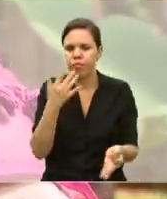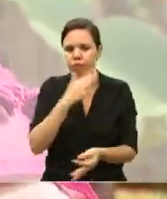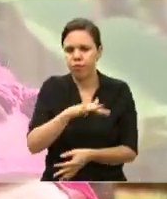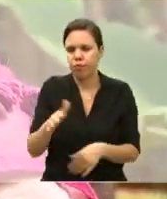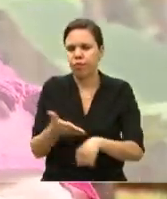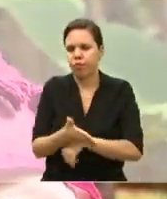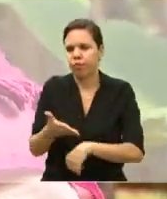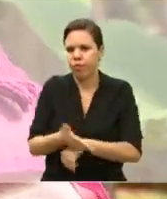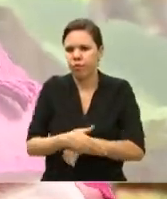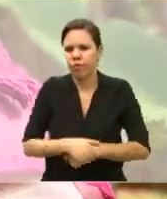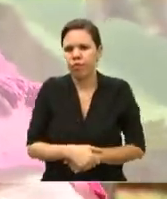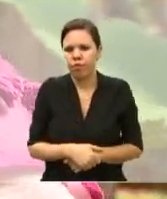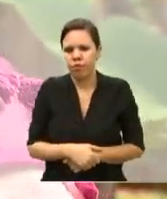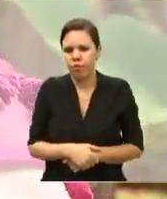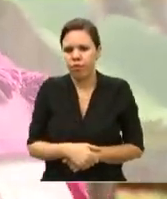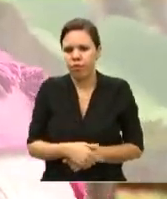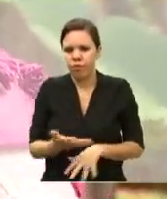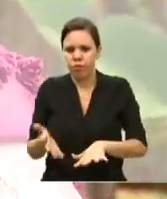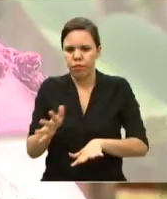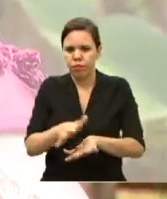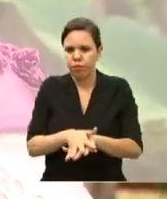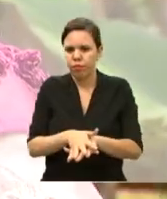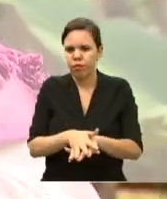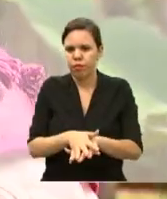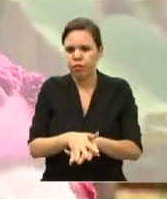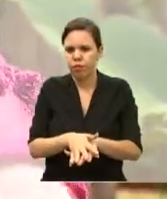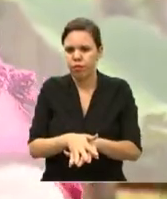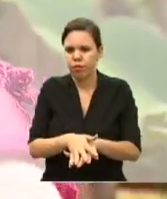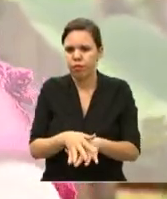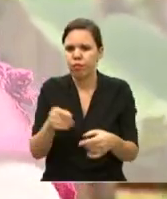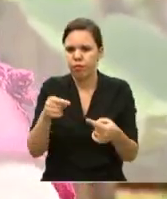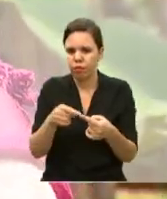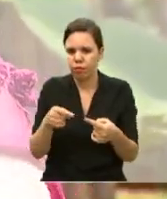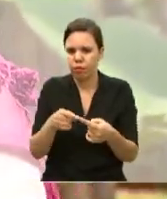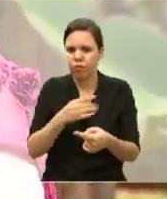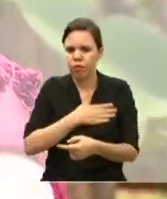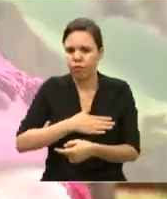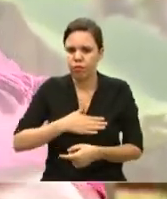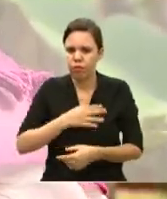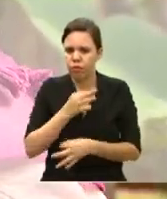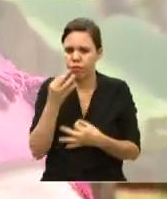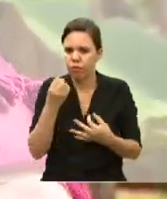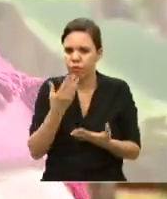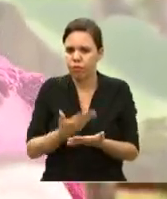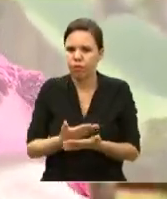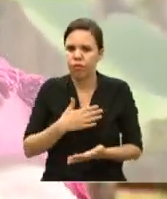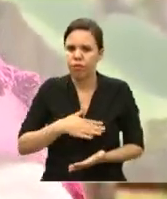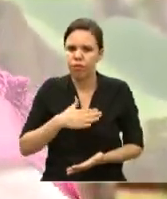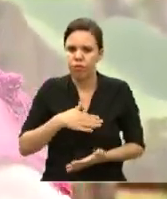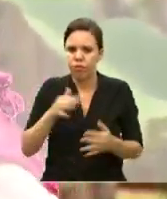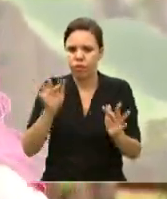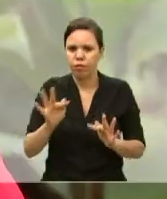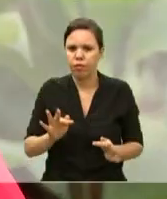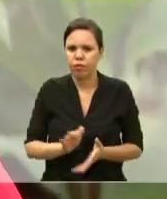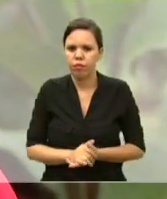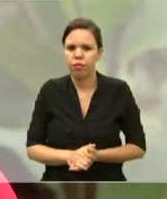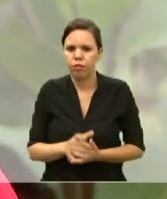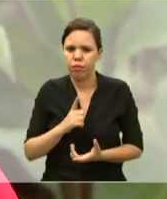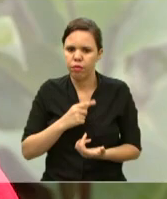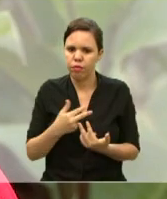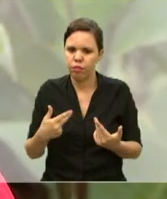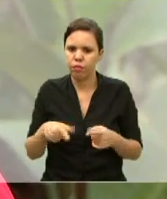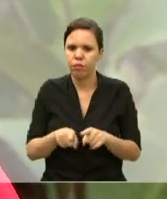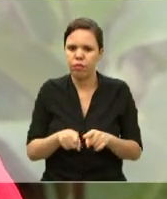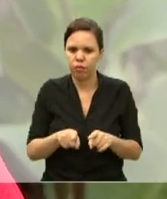crianças participaram, as crianças de inclusão se identificaram muito. Foi uma aula super tranquila, fiquei muito feliz com ela. Tem coisa